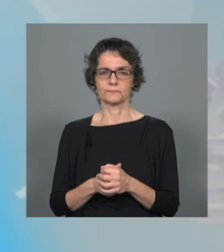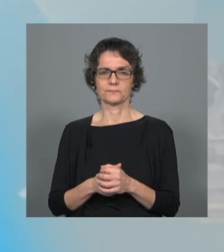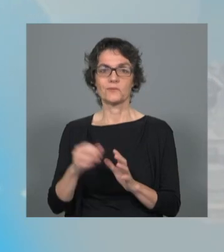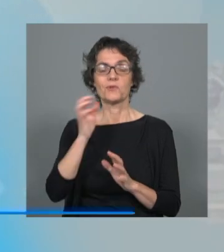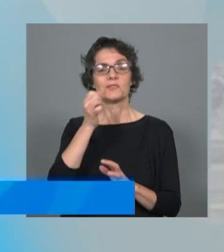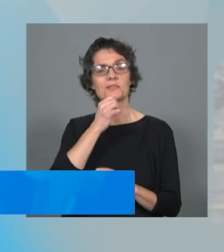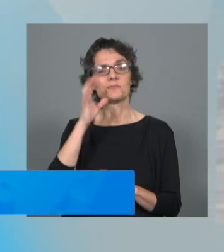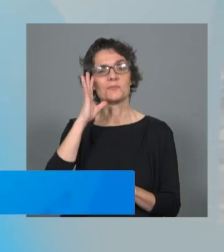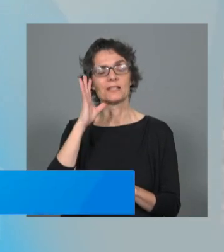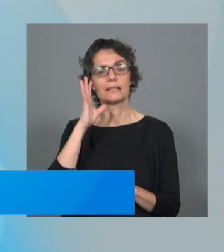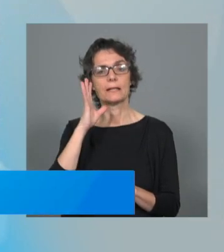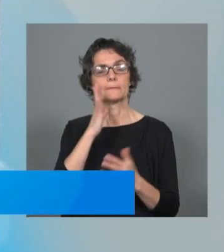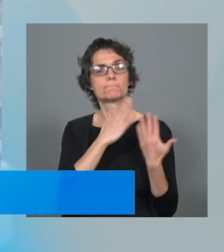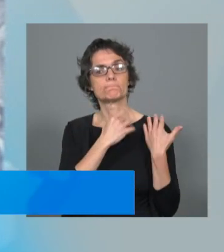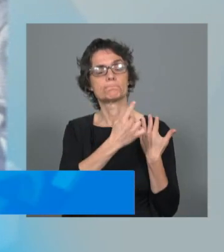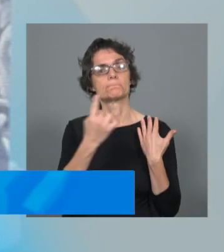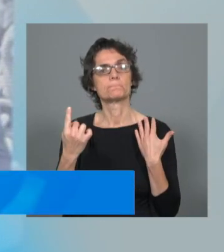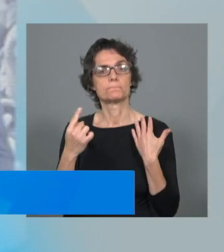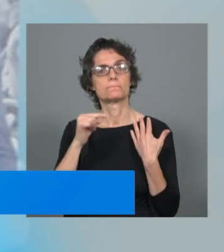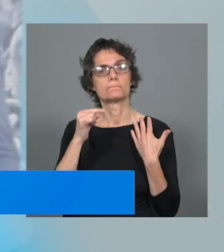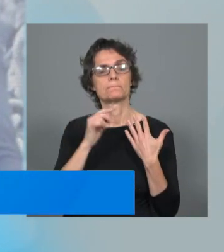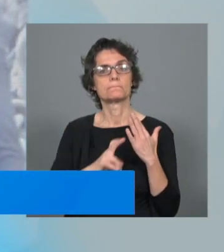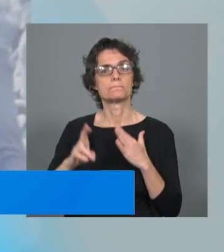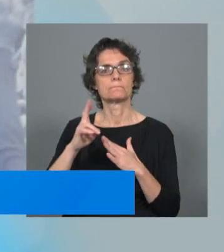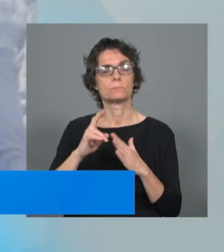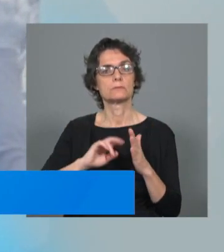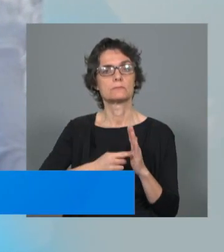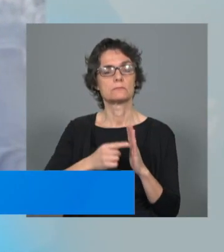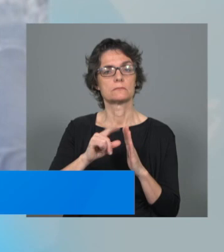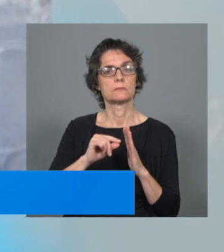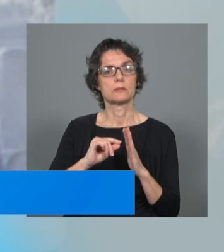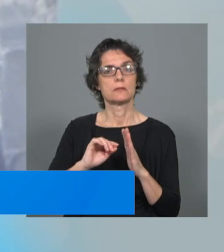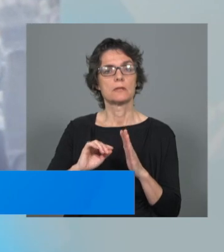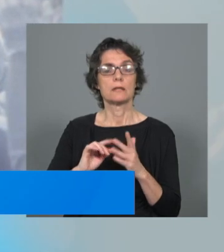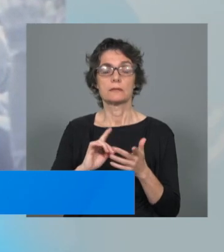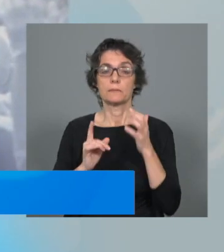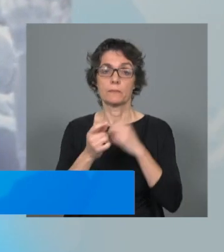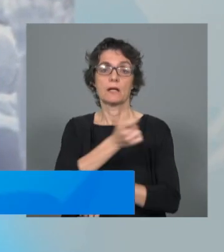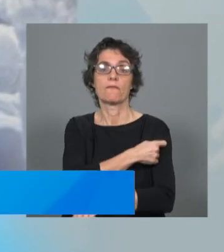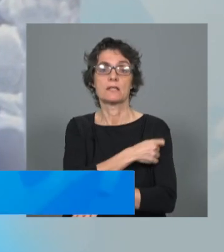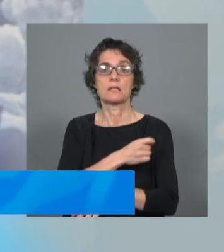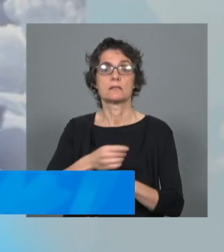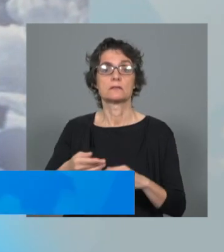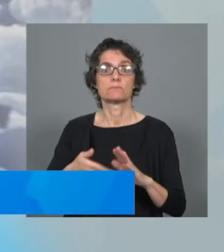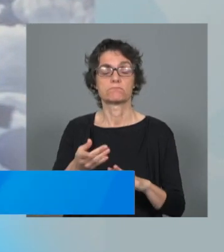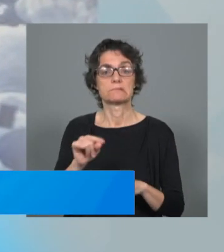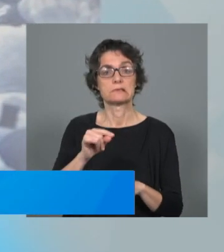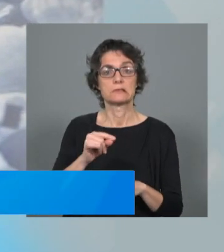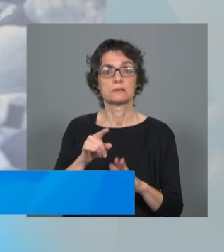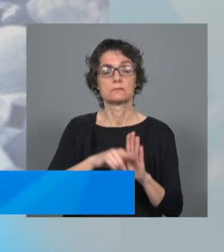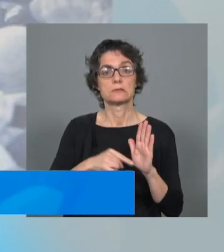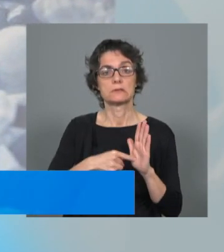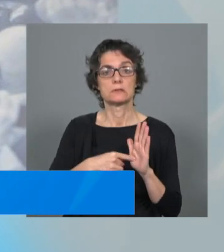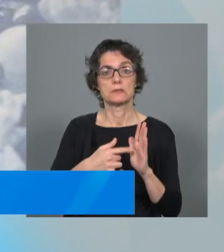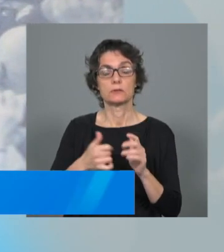Olá, muito boa tarde. Responsabilidade individual, aumento da testagem e aceleração da vacinação. Medidas em curso nos locais onde os contágios